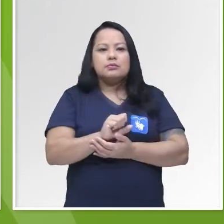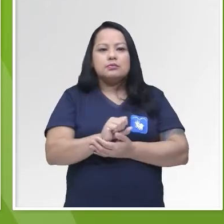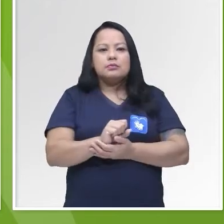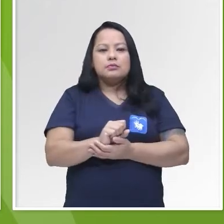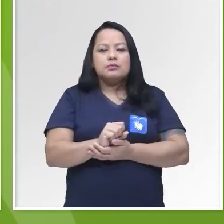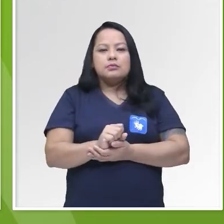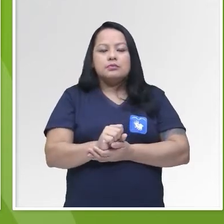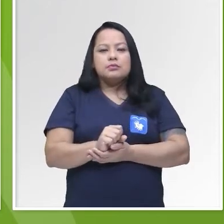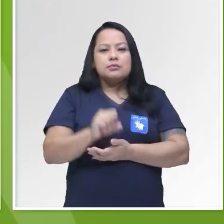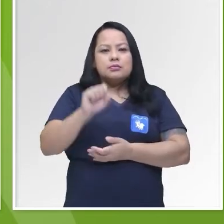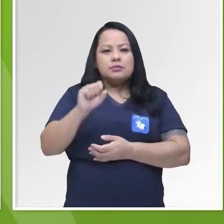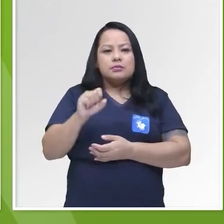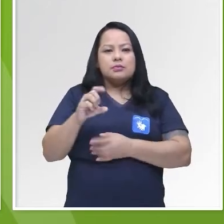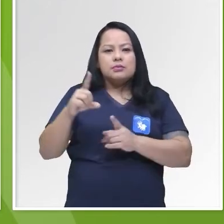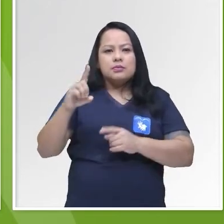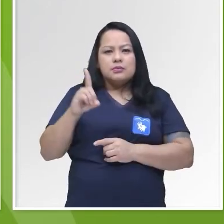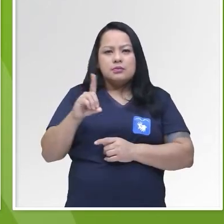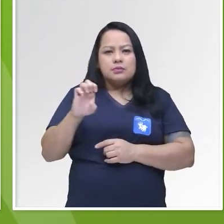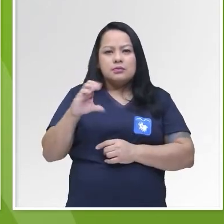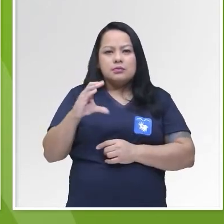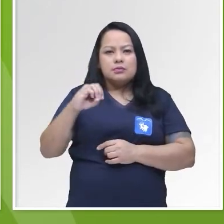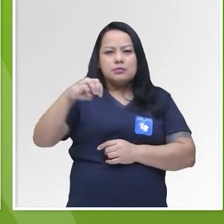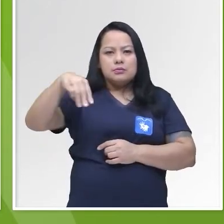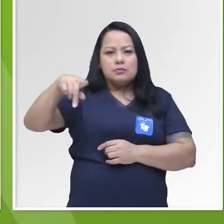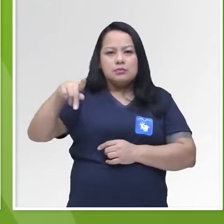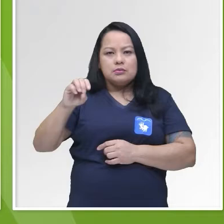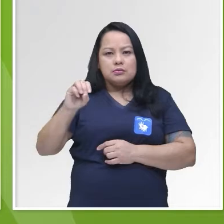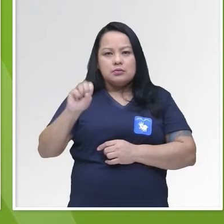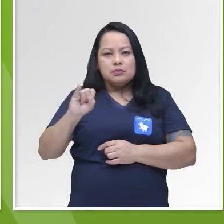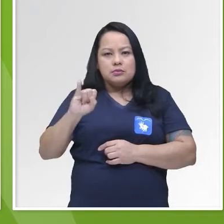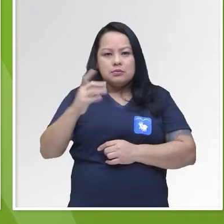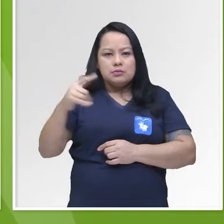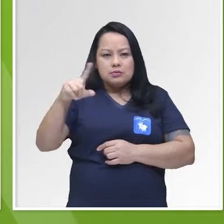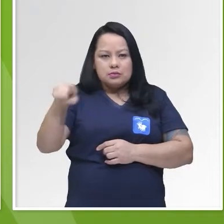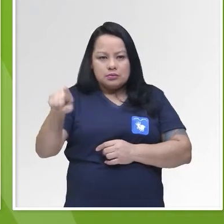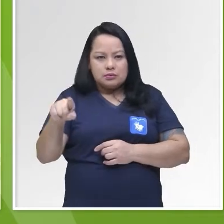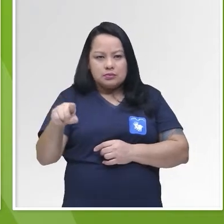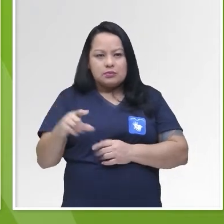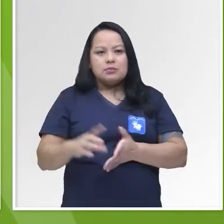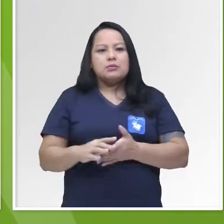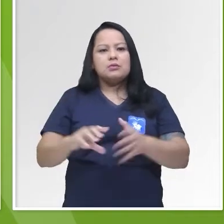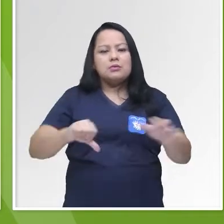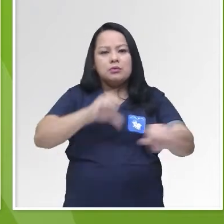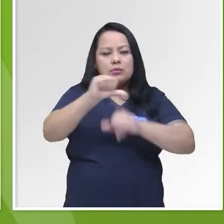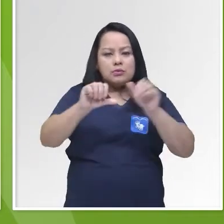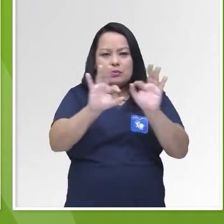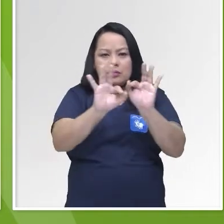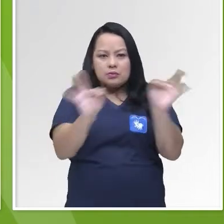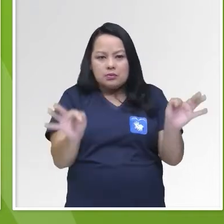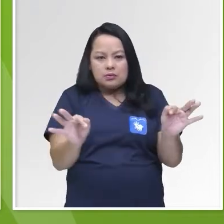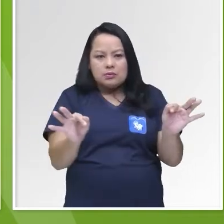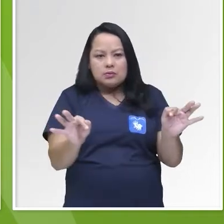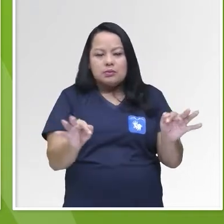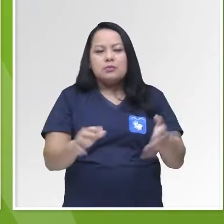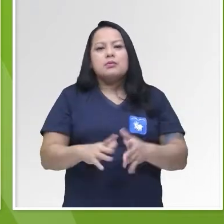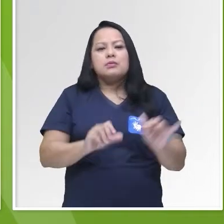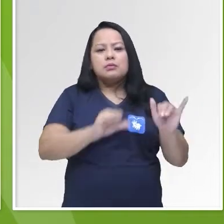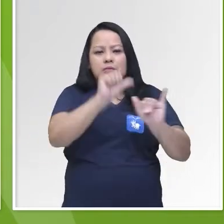de decomposição, reação de troca simples e reação